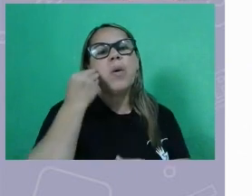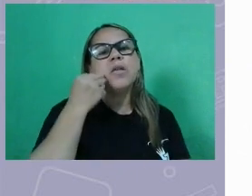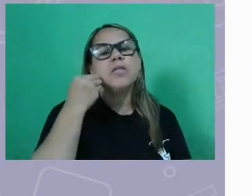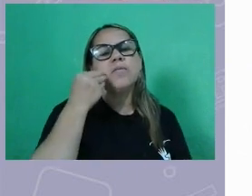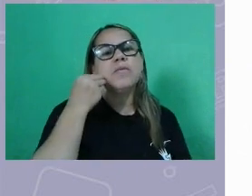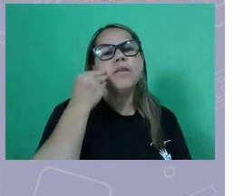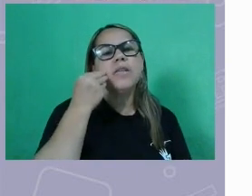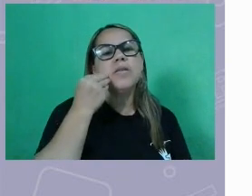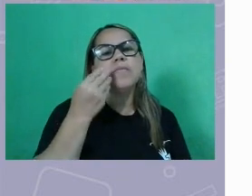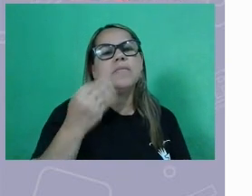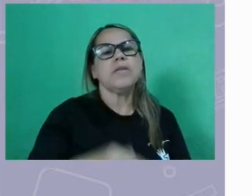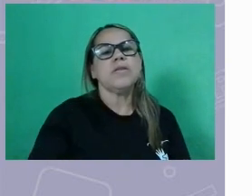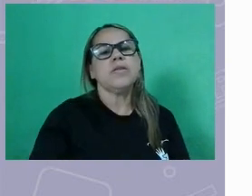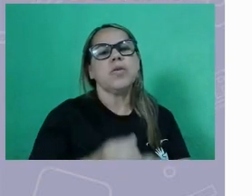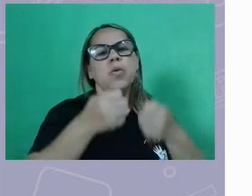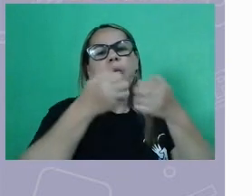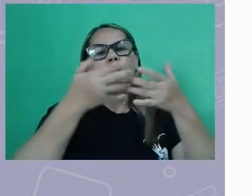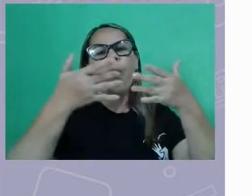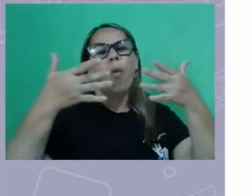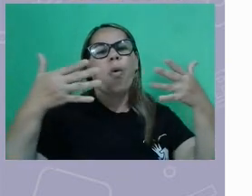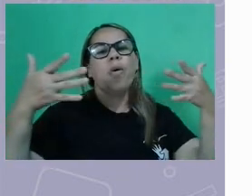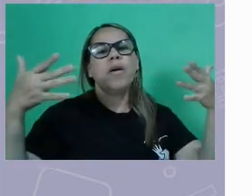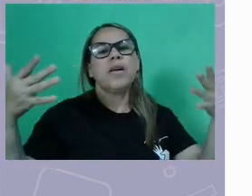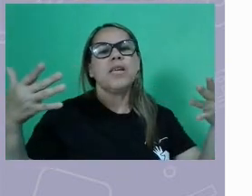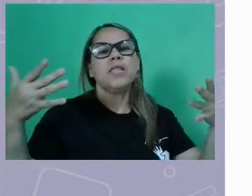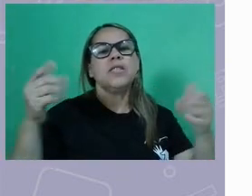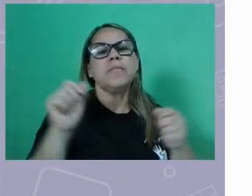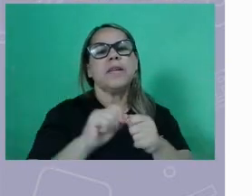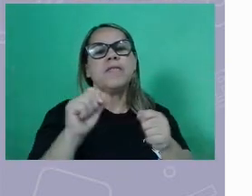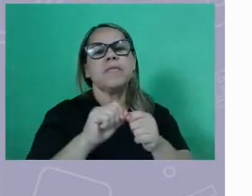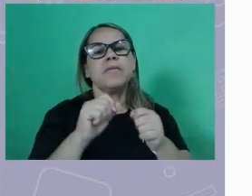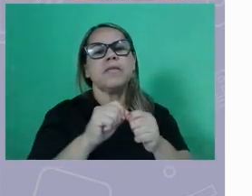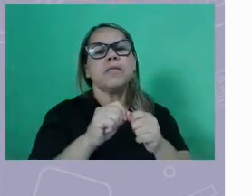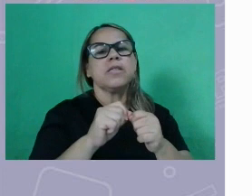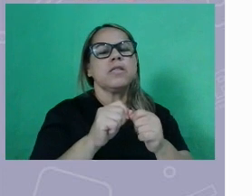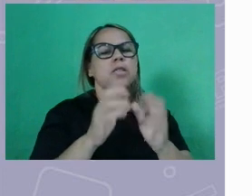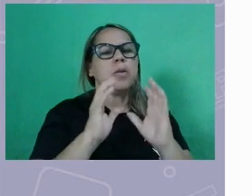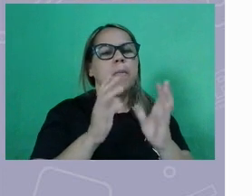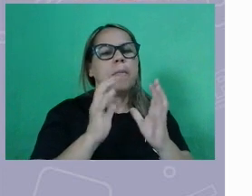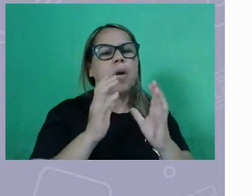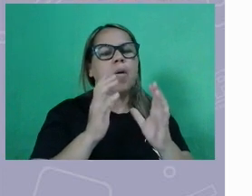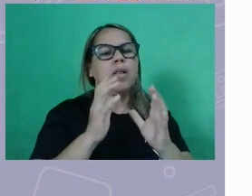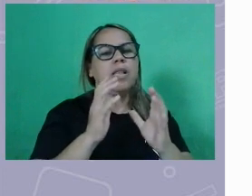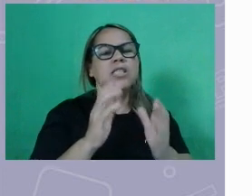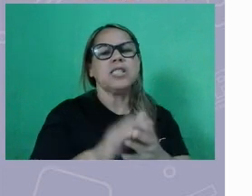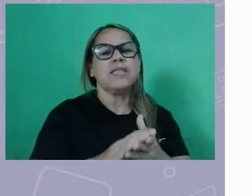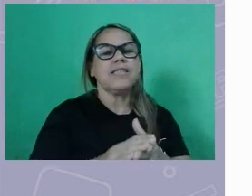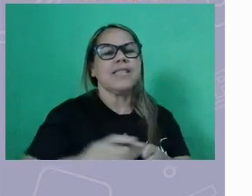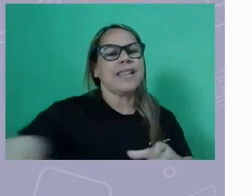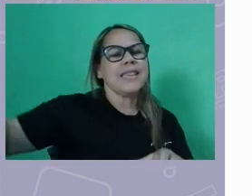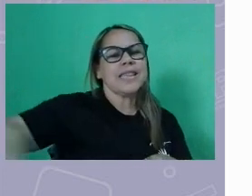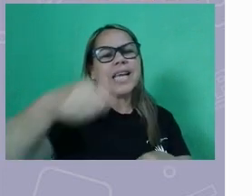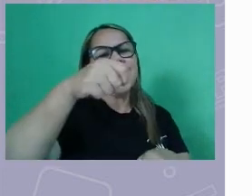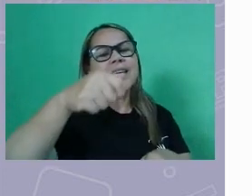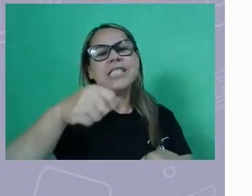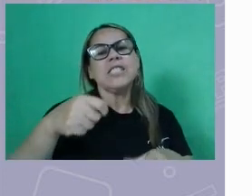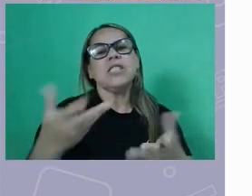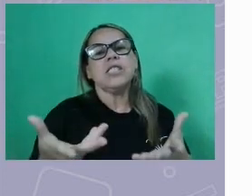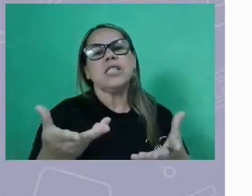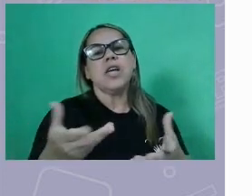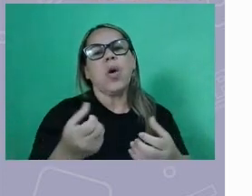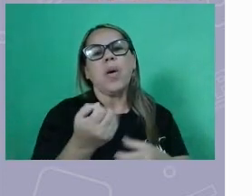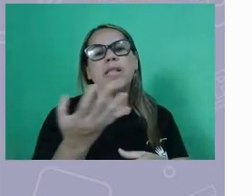com gases para fabricação de bolas de tênis massas iguais dos gases